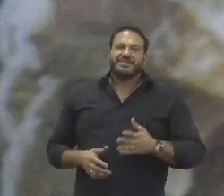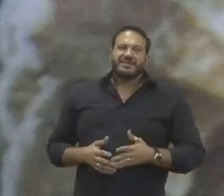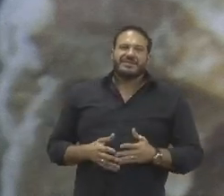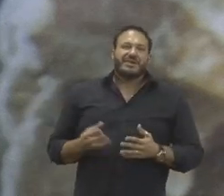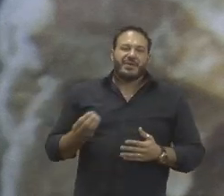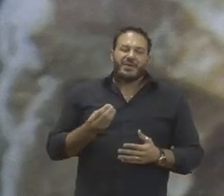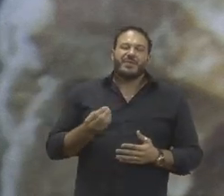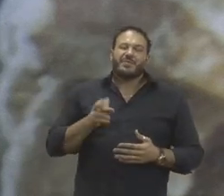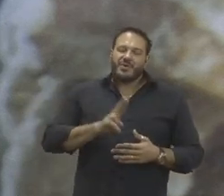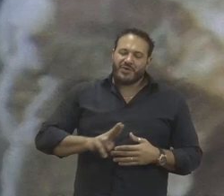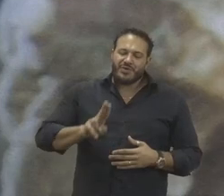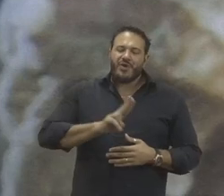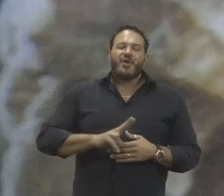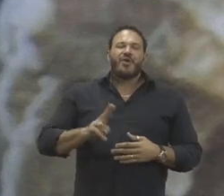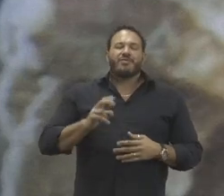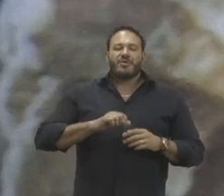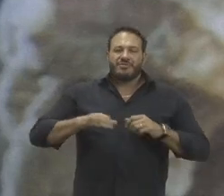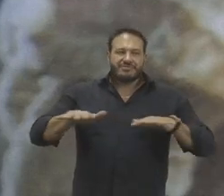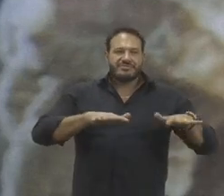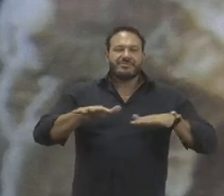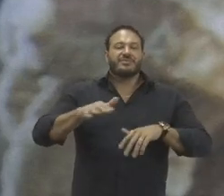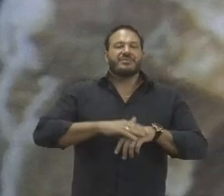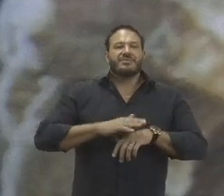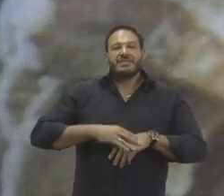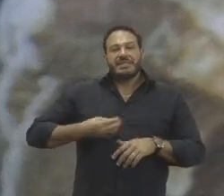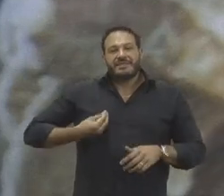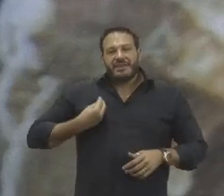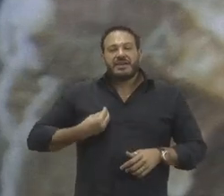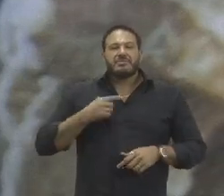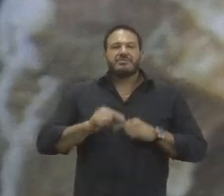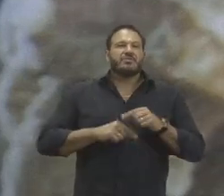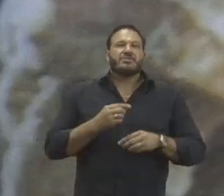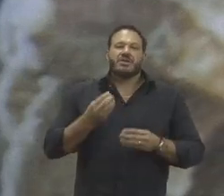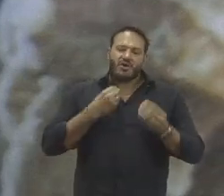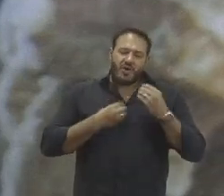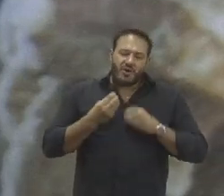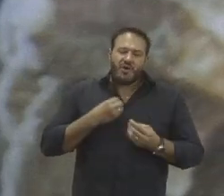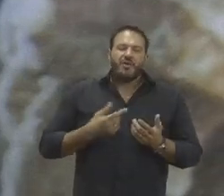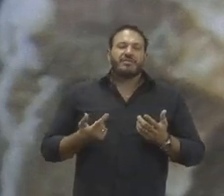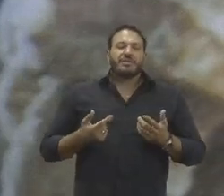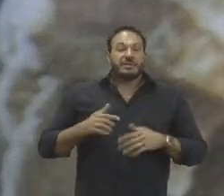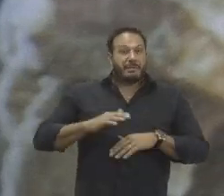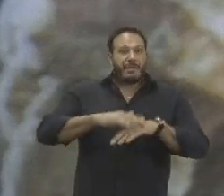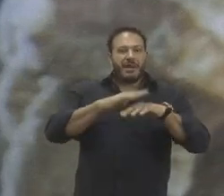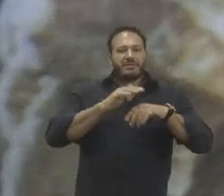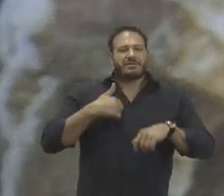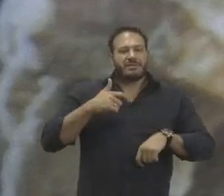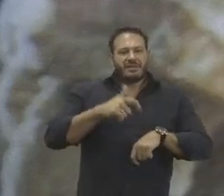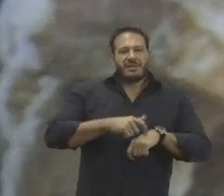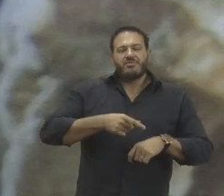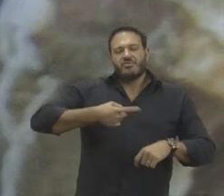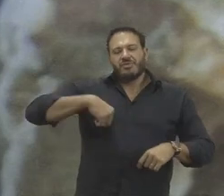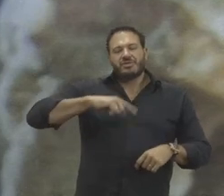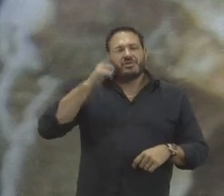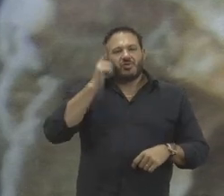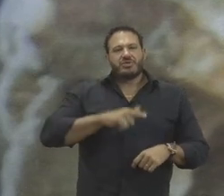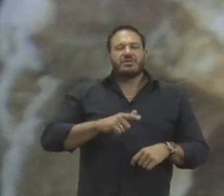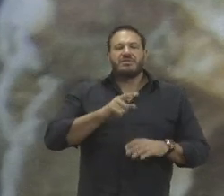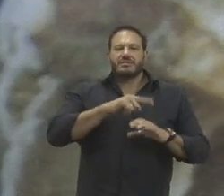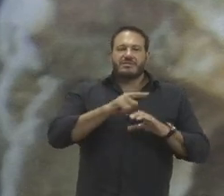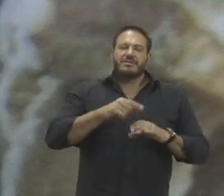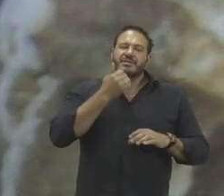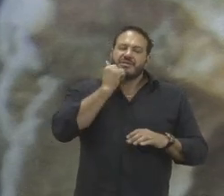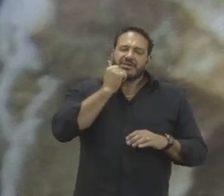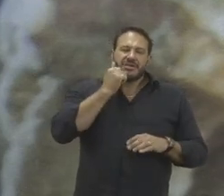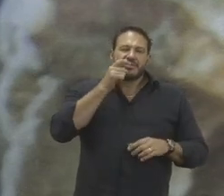como consome como se desloca Como vive o que come e para dar mais tempo para que a ciência consiga